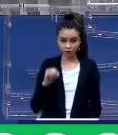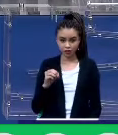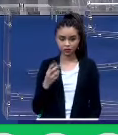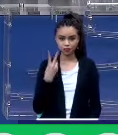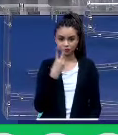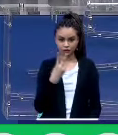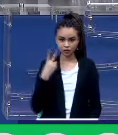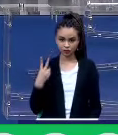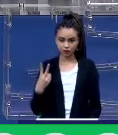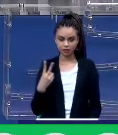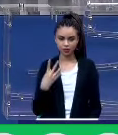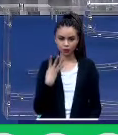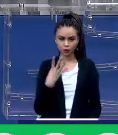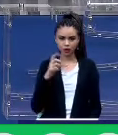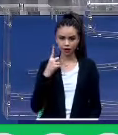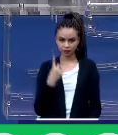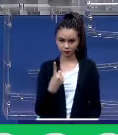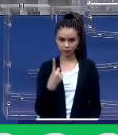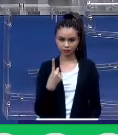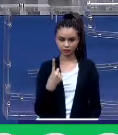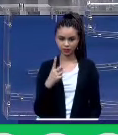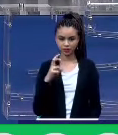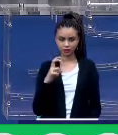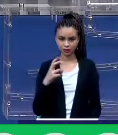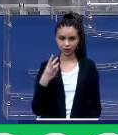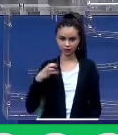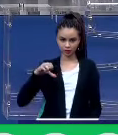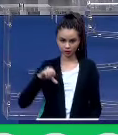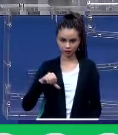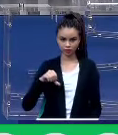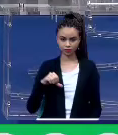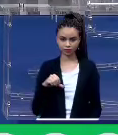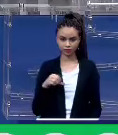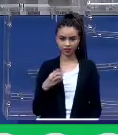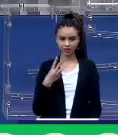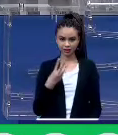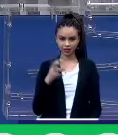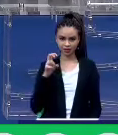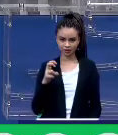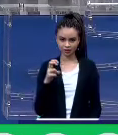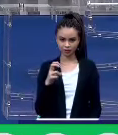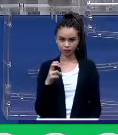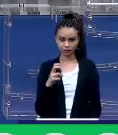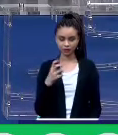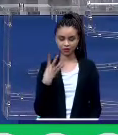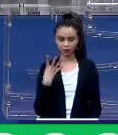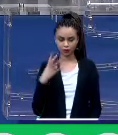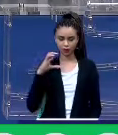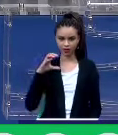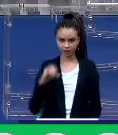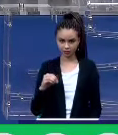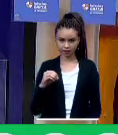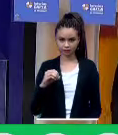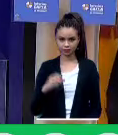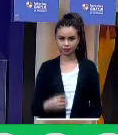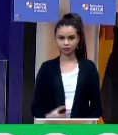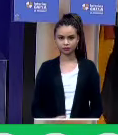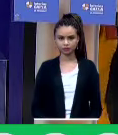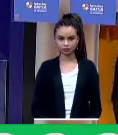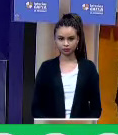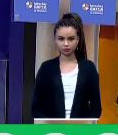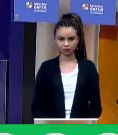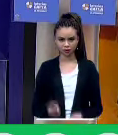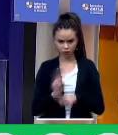20, 22, 41, 59, 35 e 40.